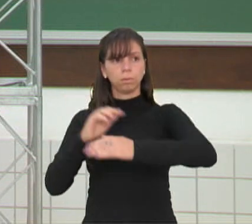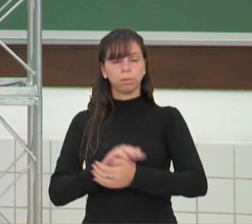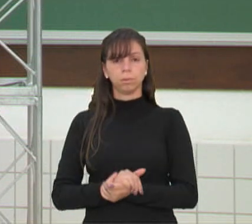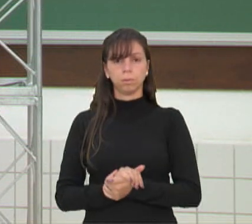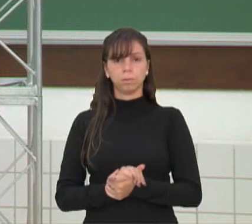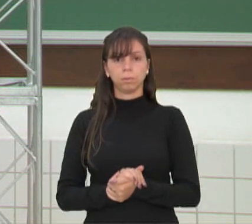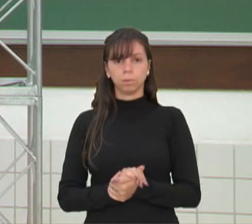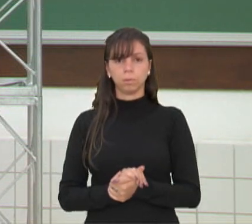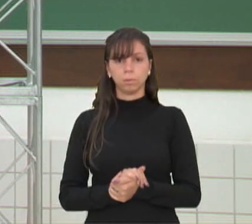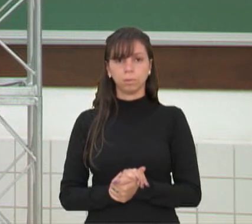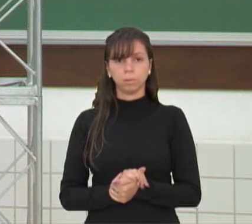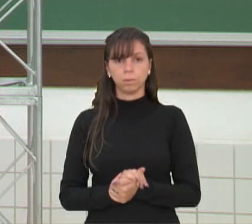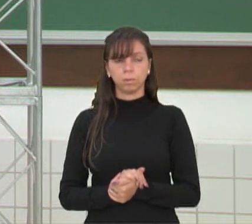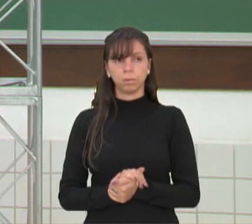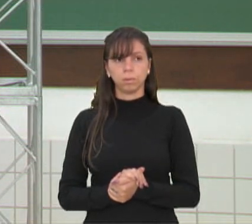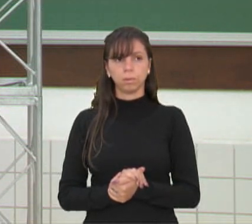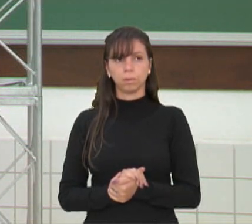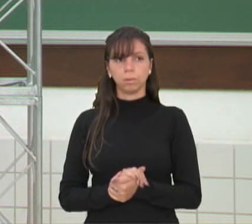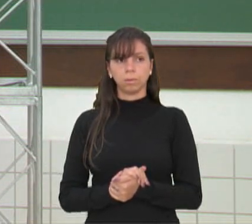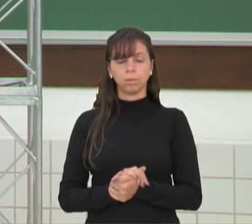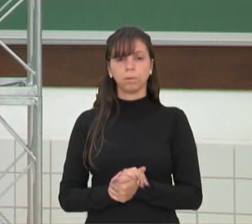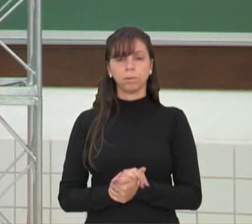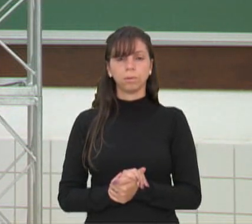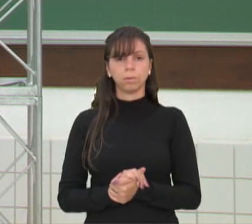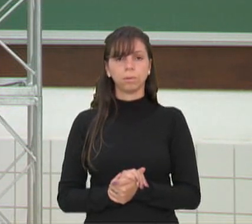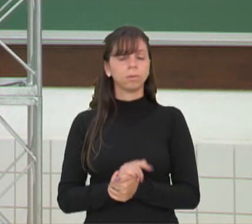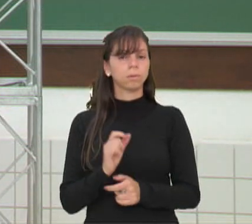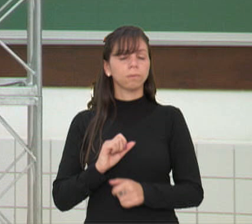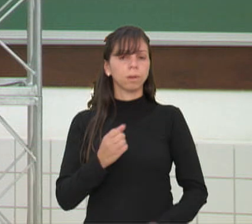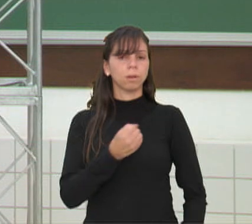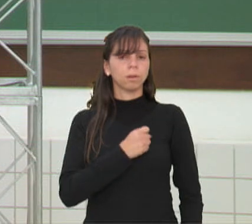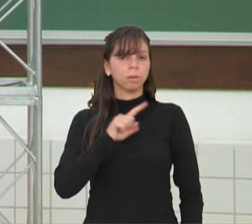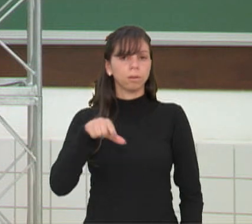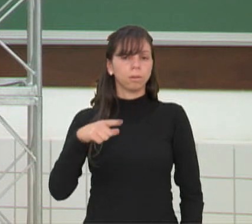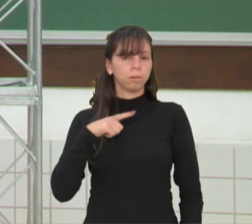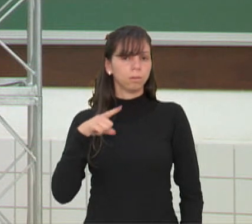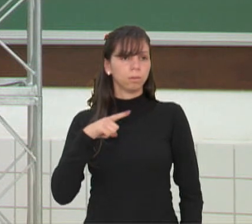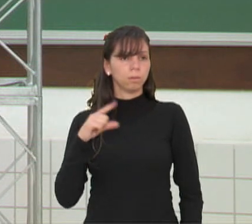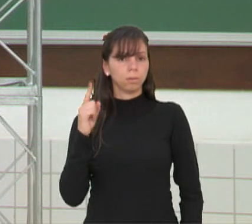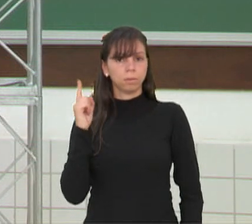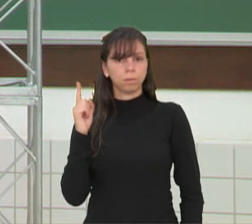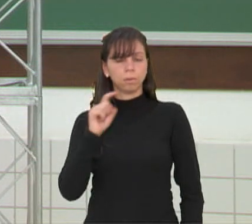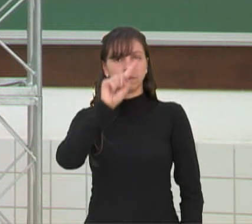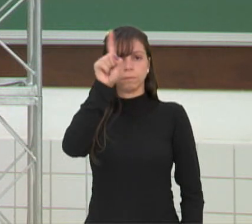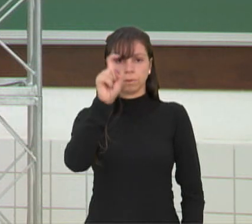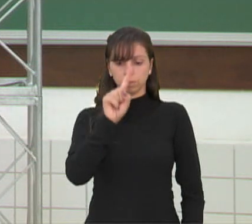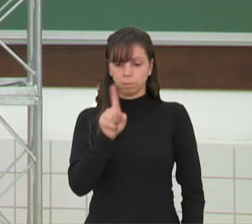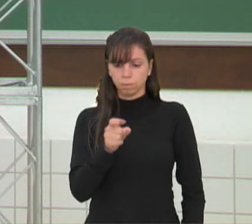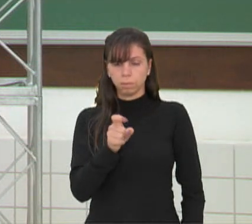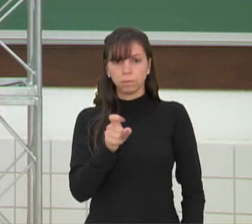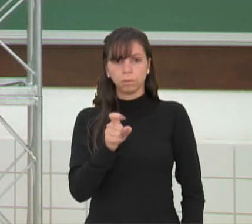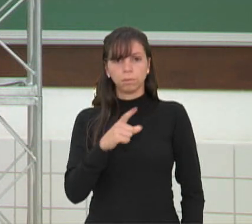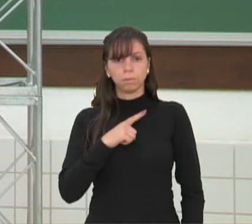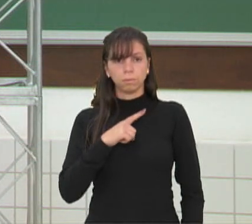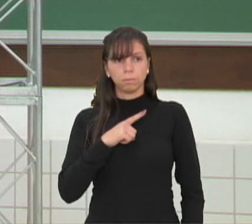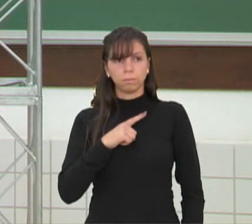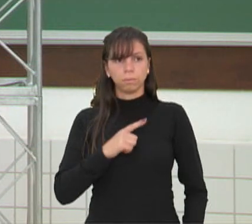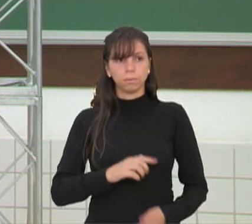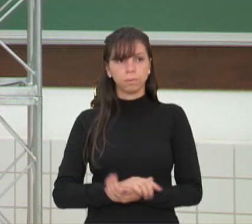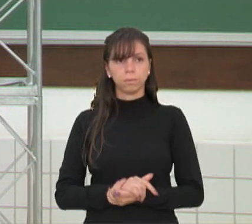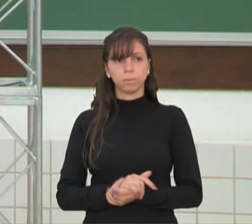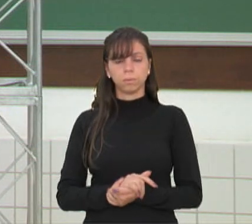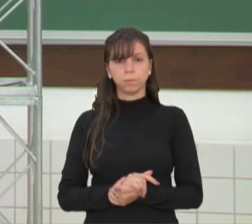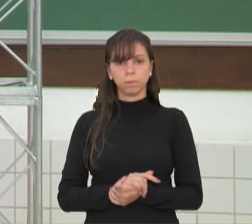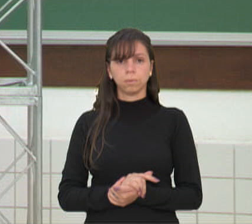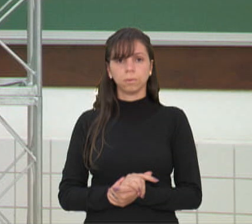repete o denominador, certo? E se tiver na forma decimal? É aquela velha história, vírgula embaixo de vírgula. certo? E assim você